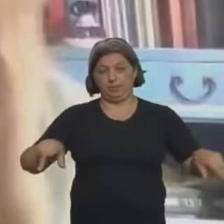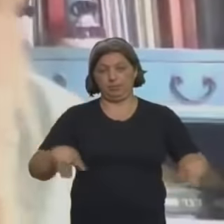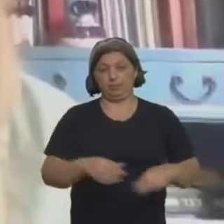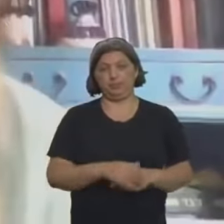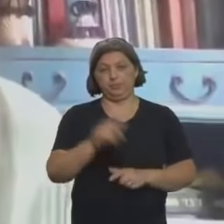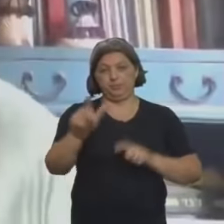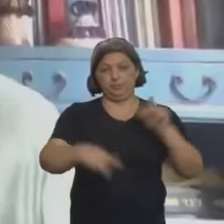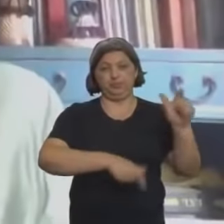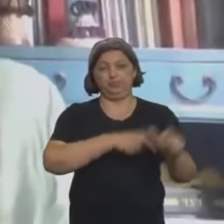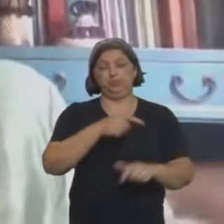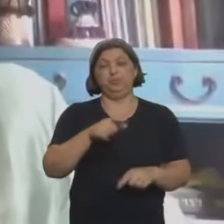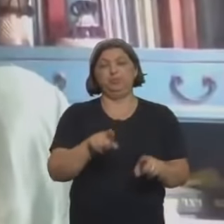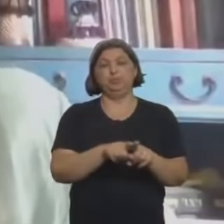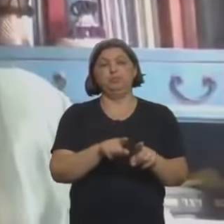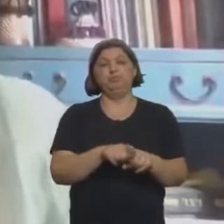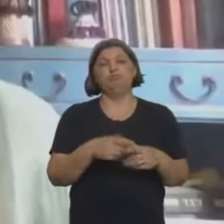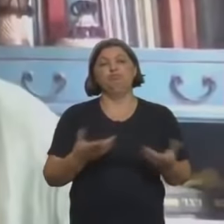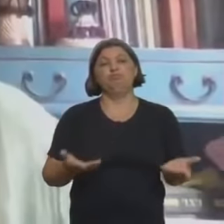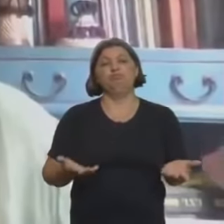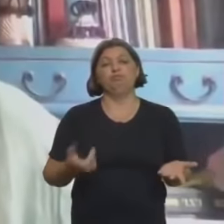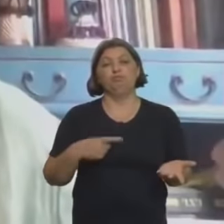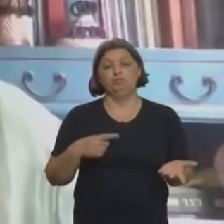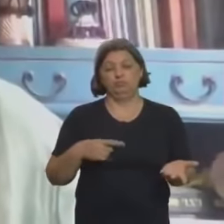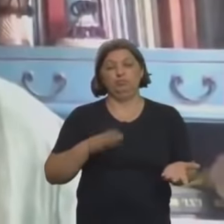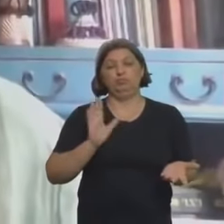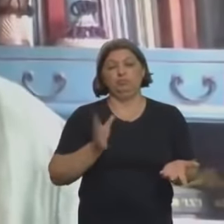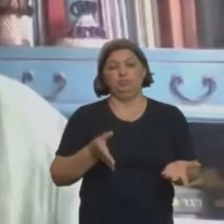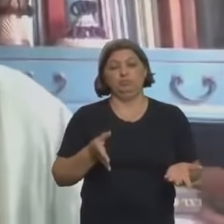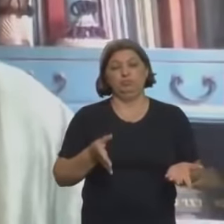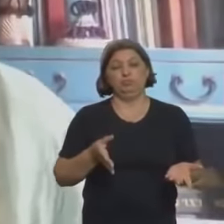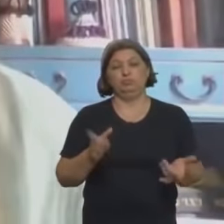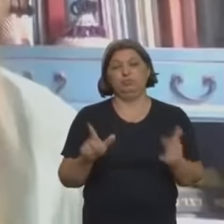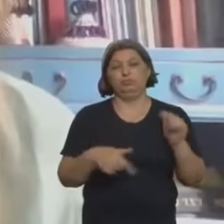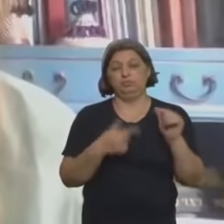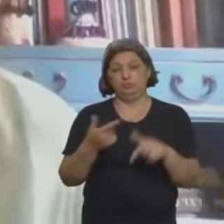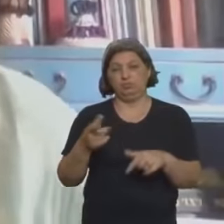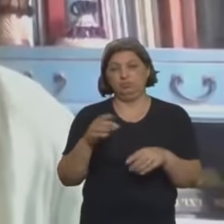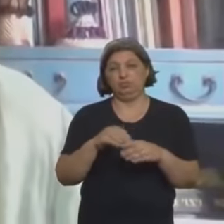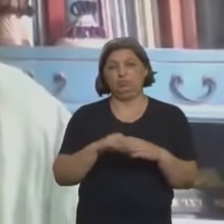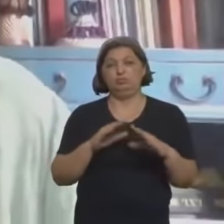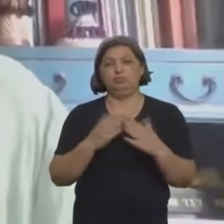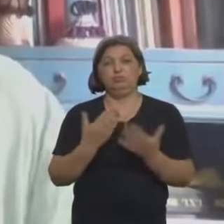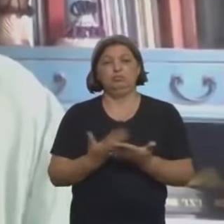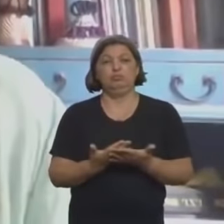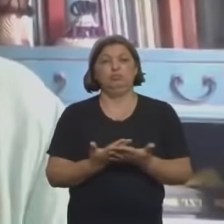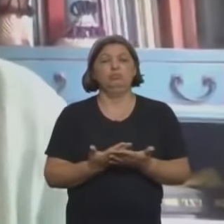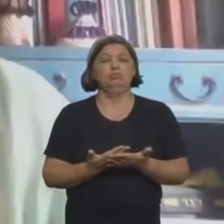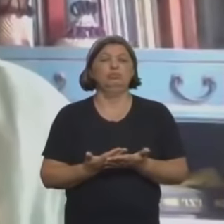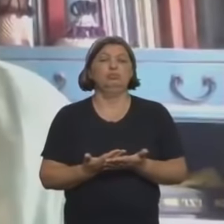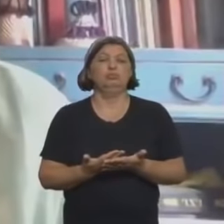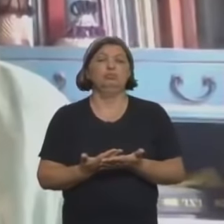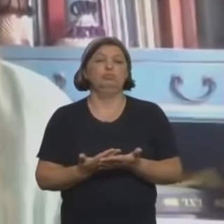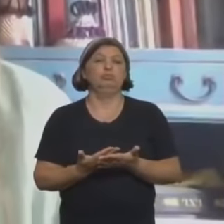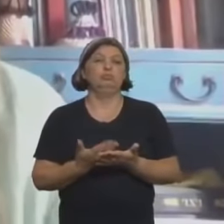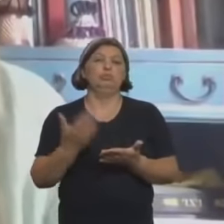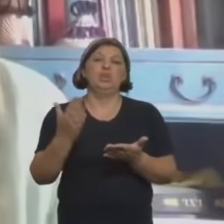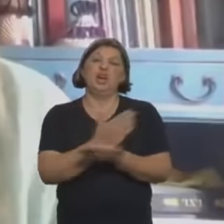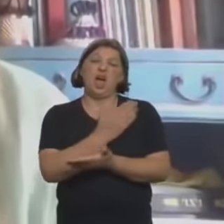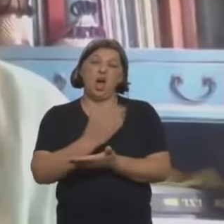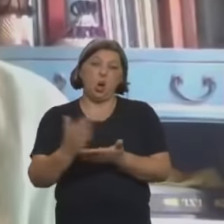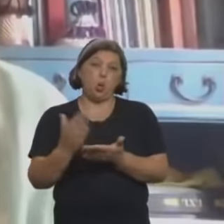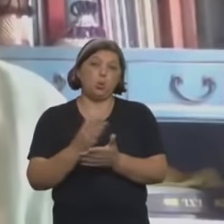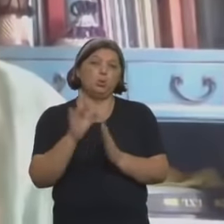e que questões como o que já está sendo trabalhado dentro da escola, com algumas deficiências,